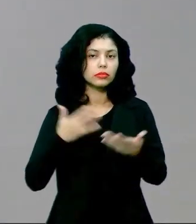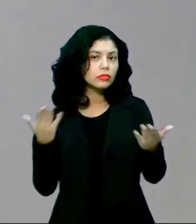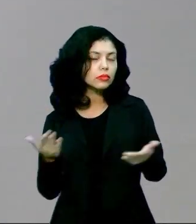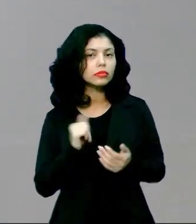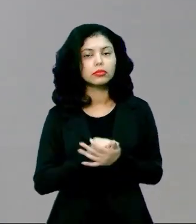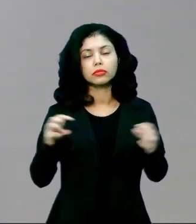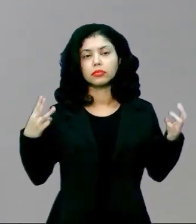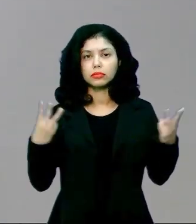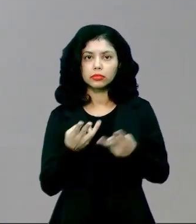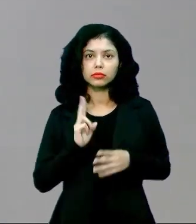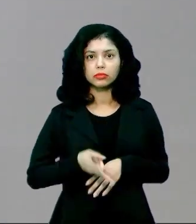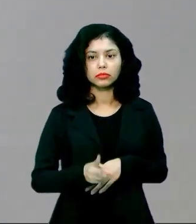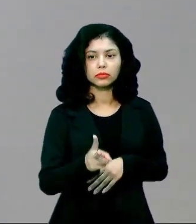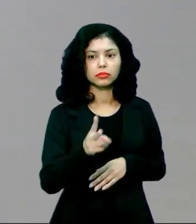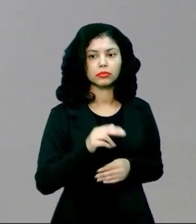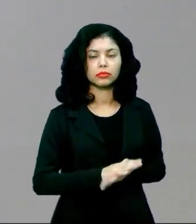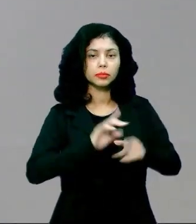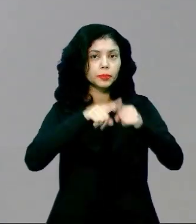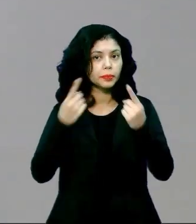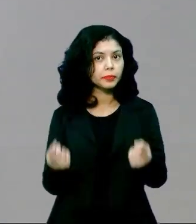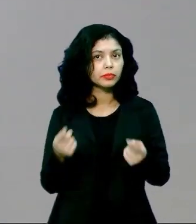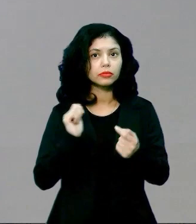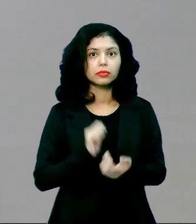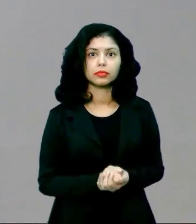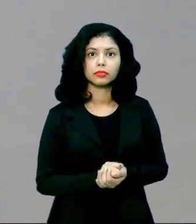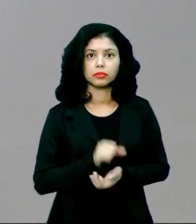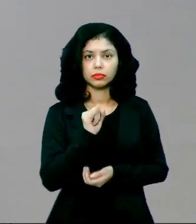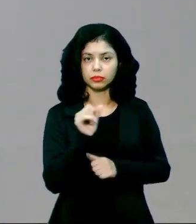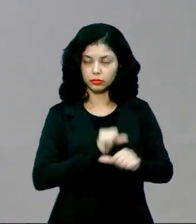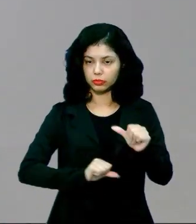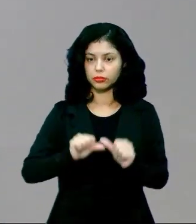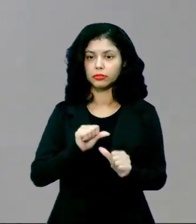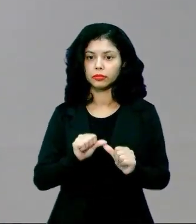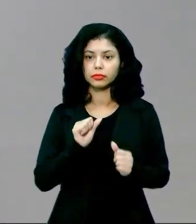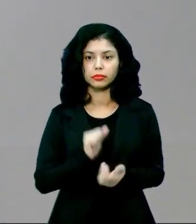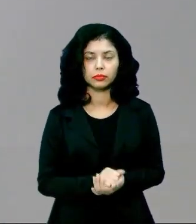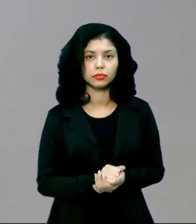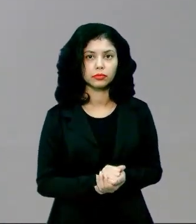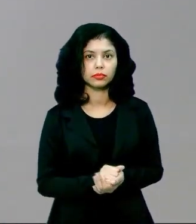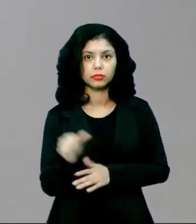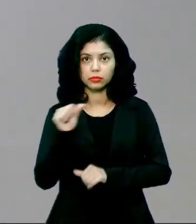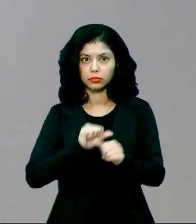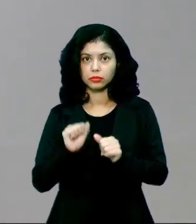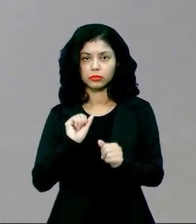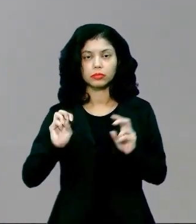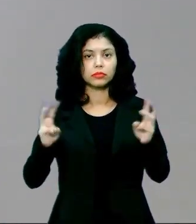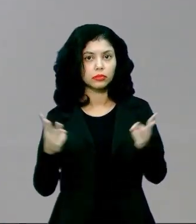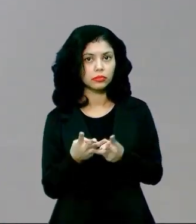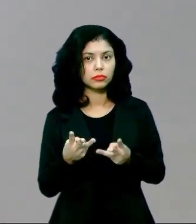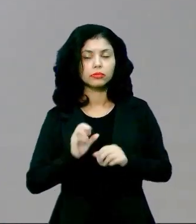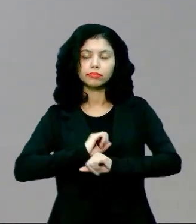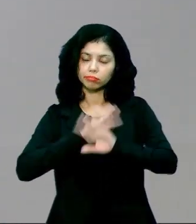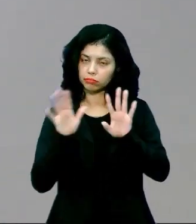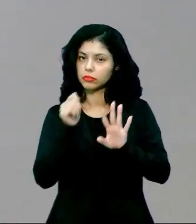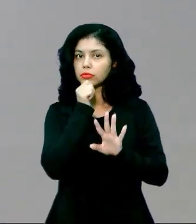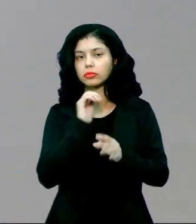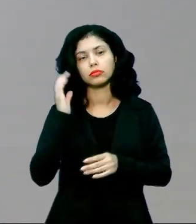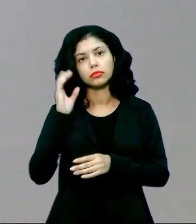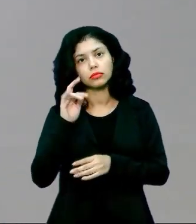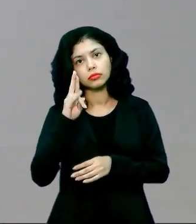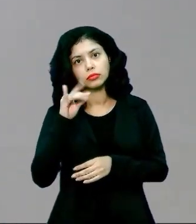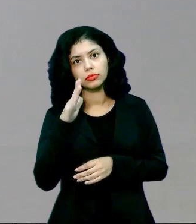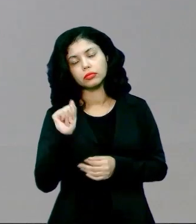soluto permanece constante. Porém, se eu mudo o volume e não altero a massa, obviamente a concentração